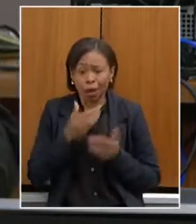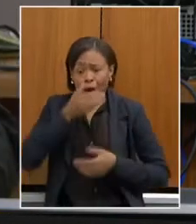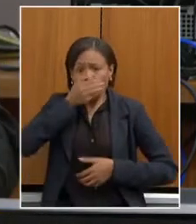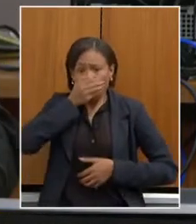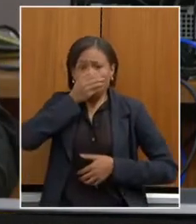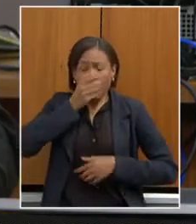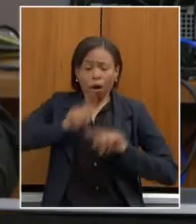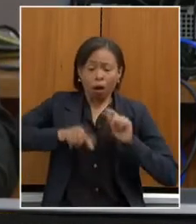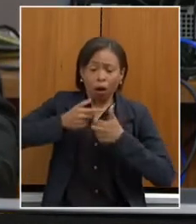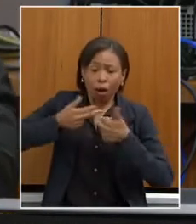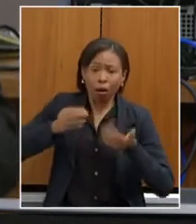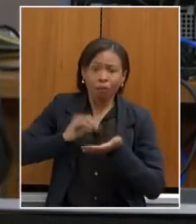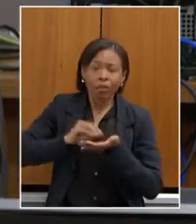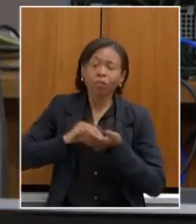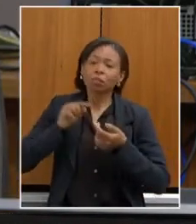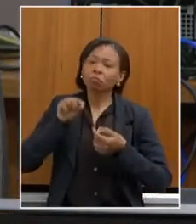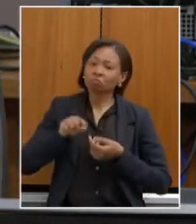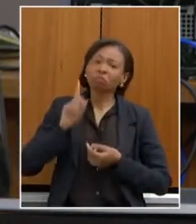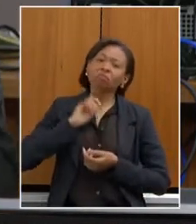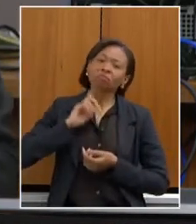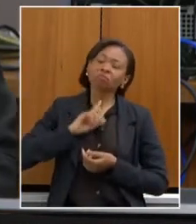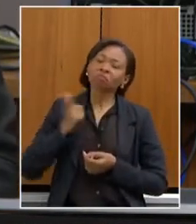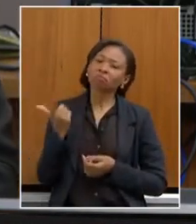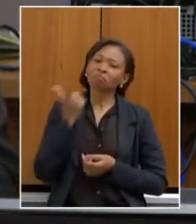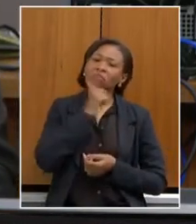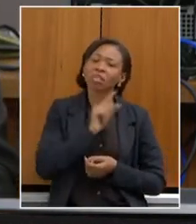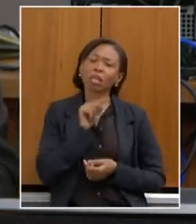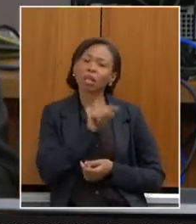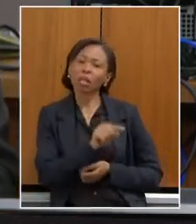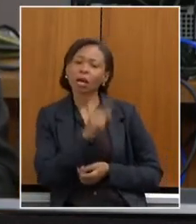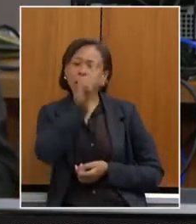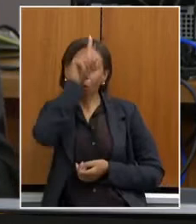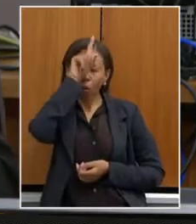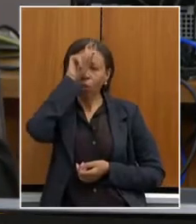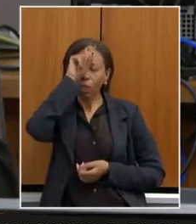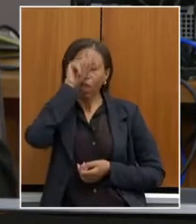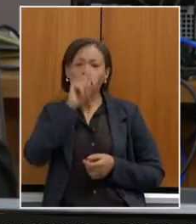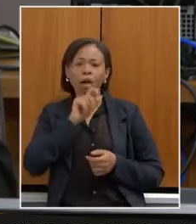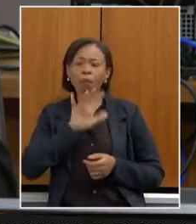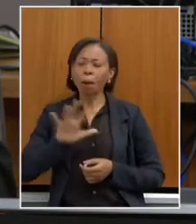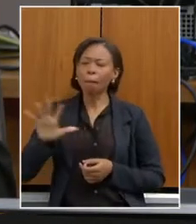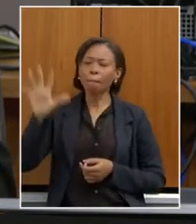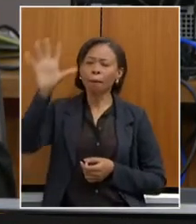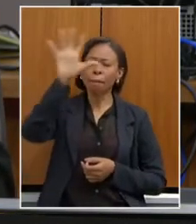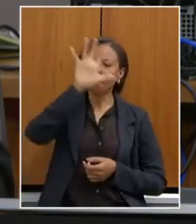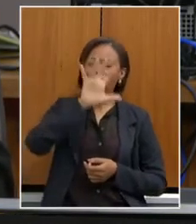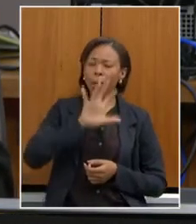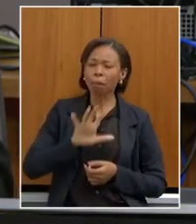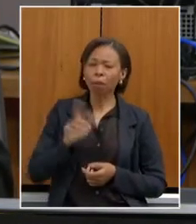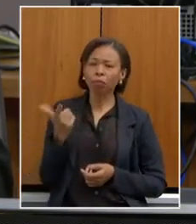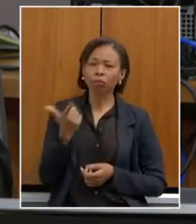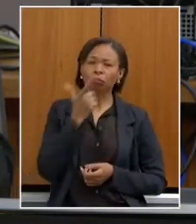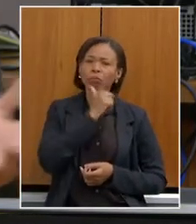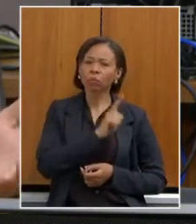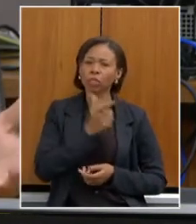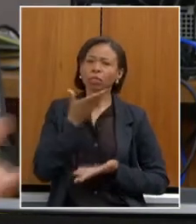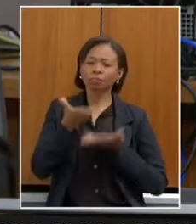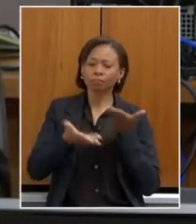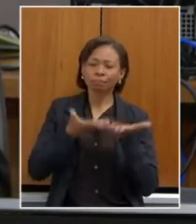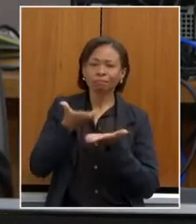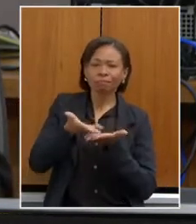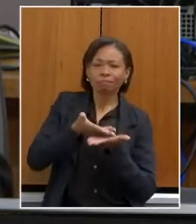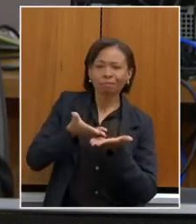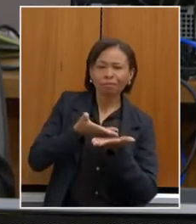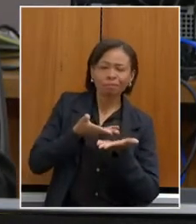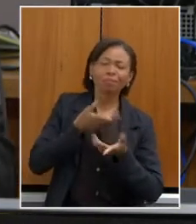o Estado de Minas Gerais chegou lá no hospital nos quatro cantos do Estado de Minas Gerais fazendo esse atendimento à